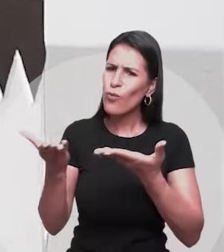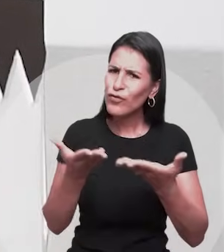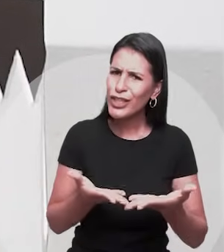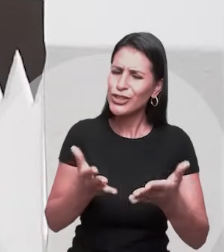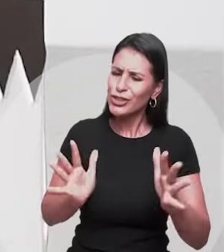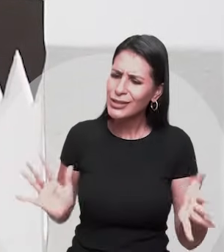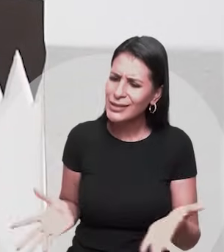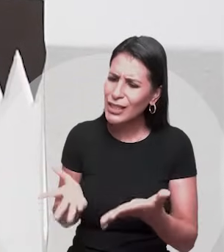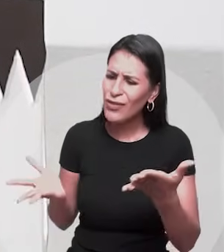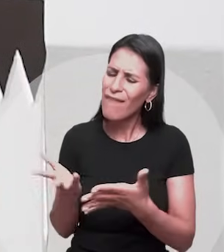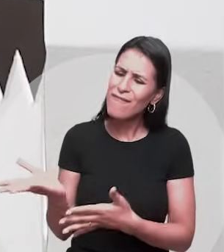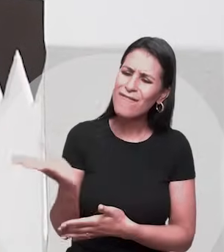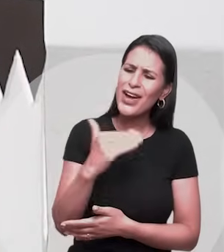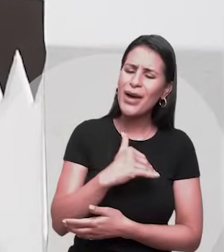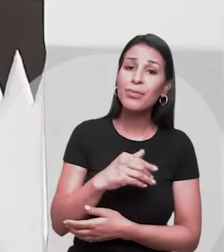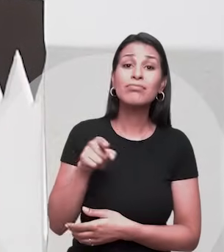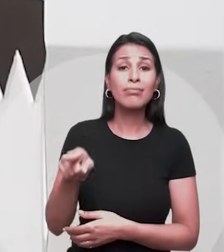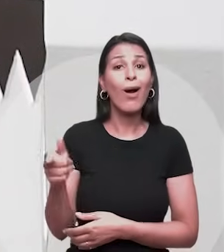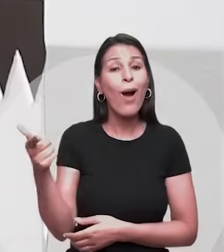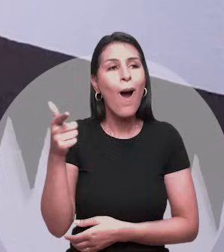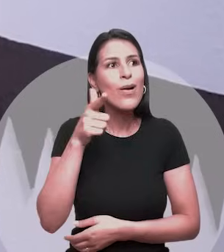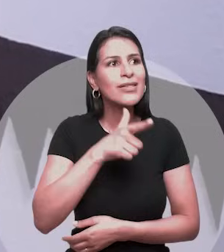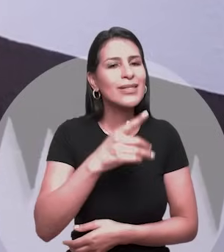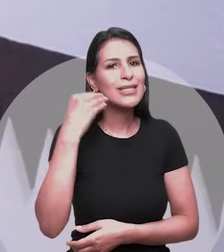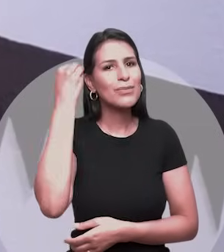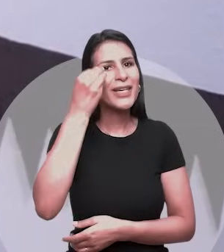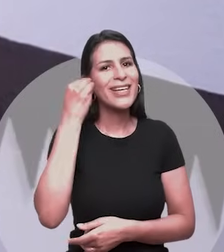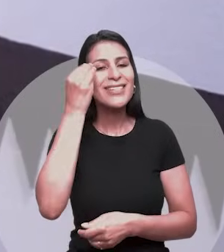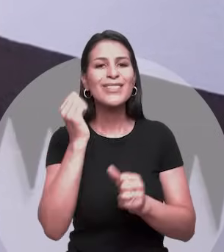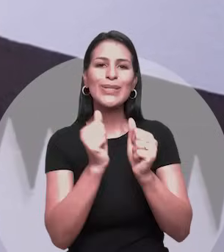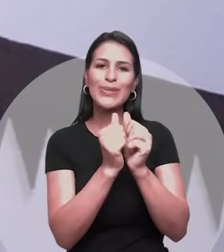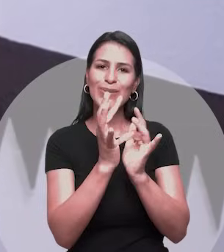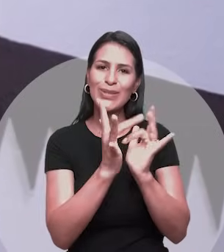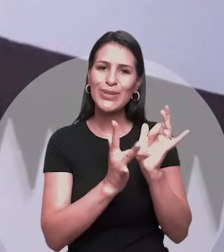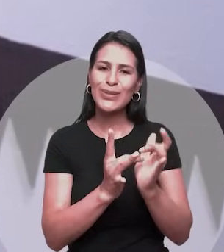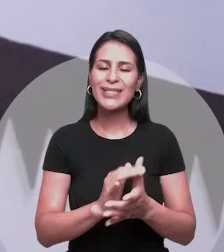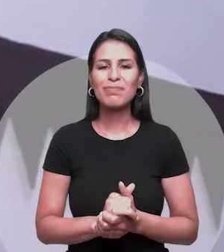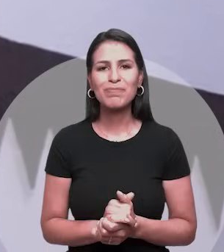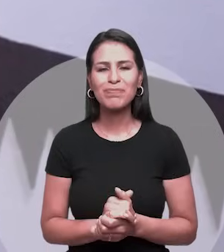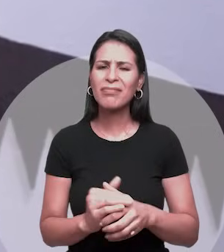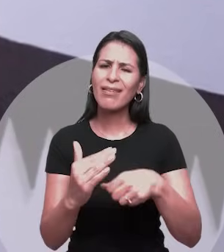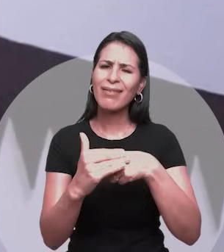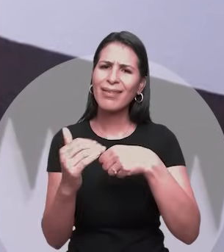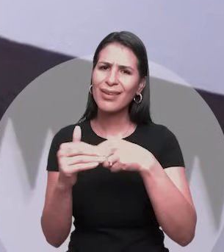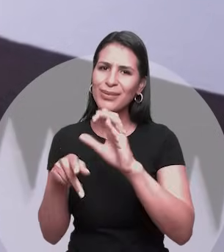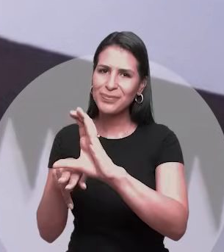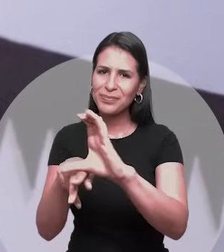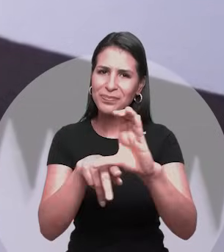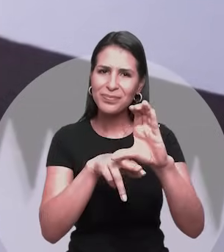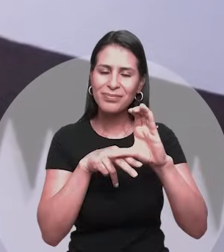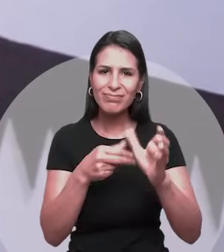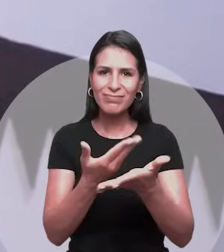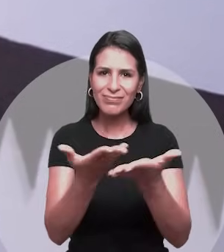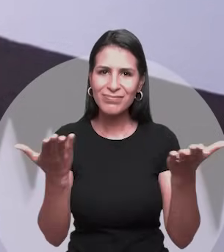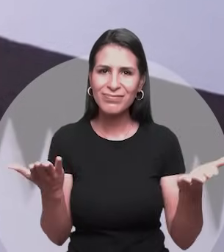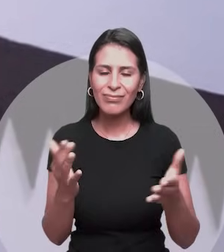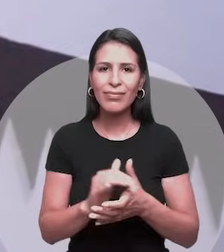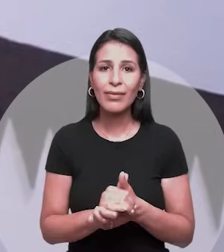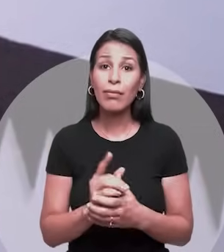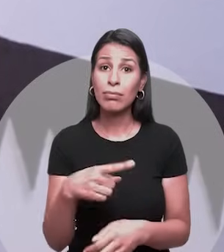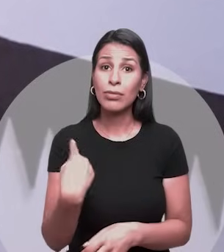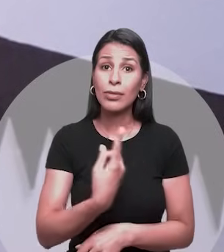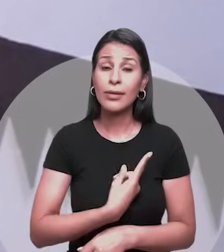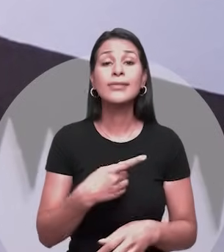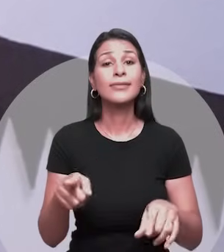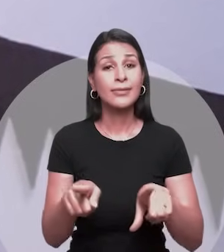esta experiência ao lado do Senhor. Querido irmão e querida irmã, nós também somos convidados